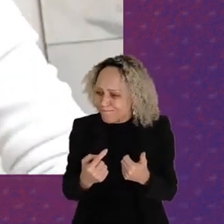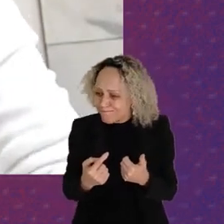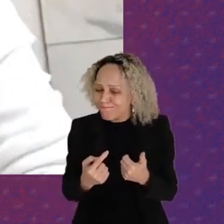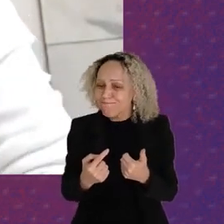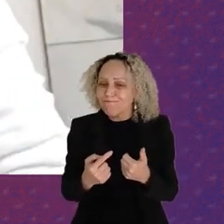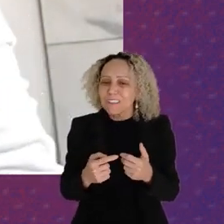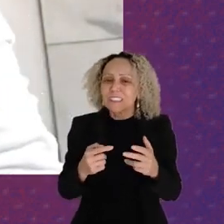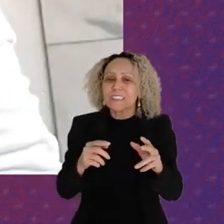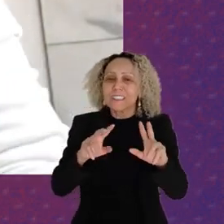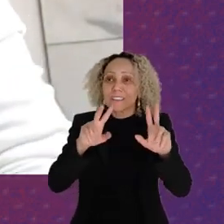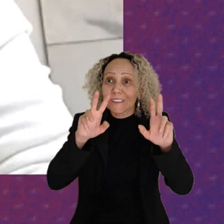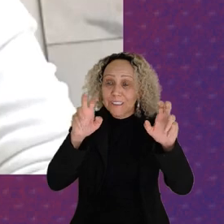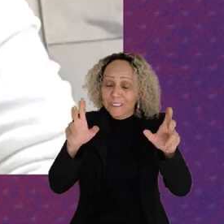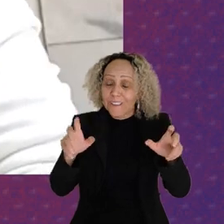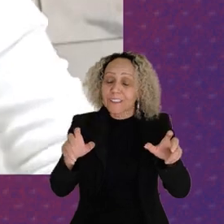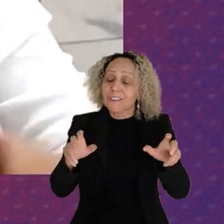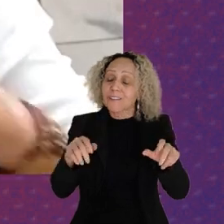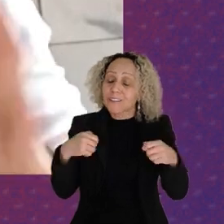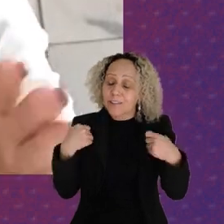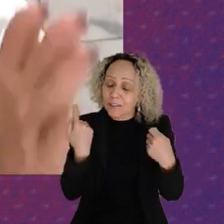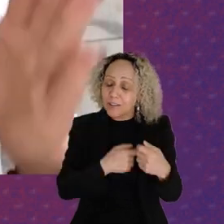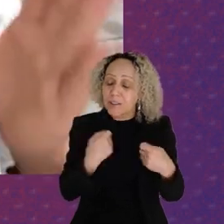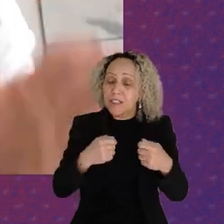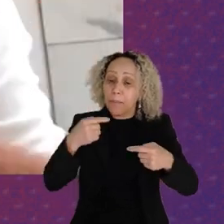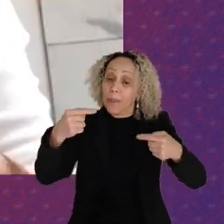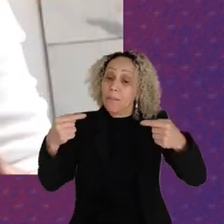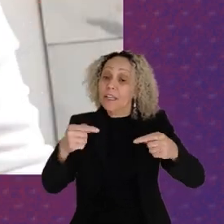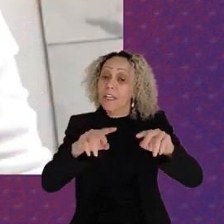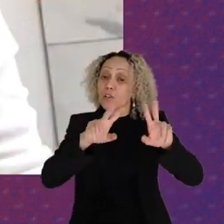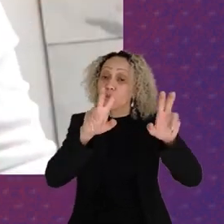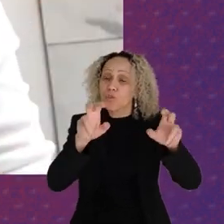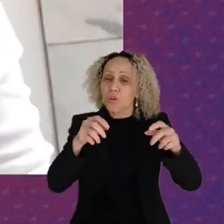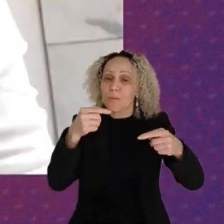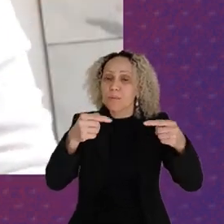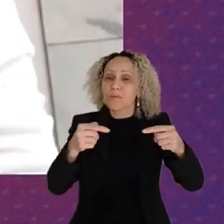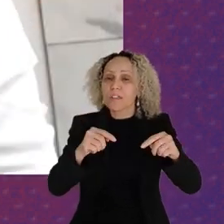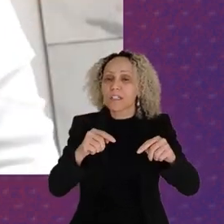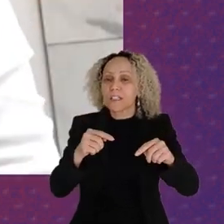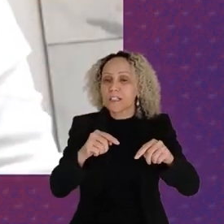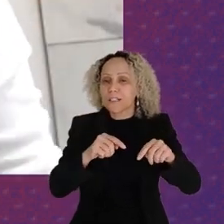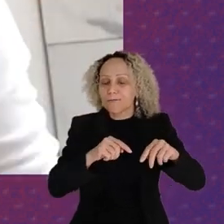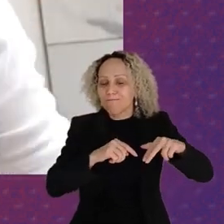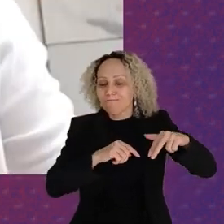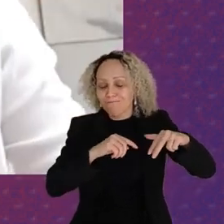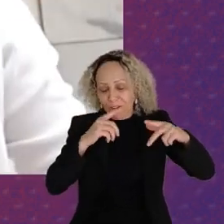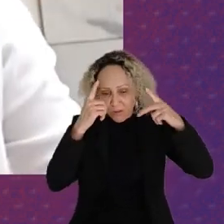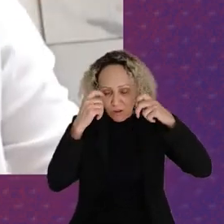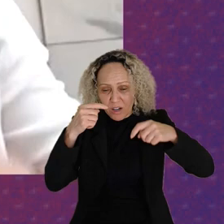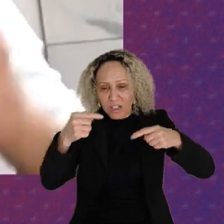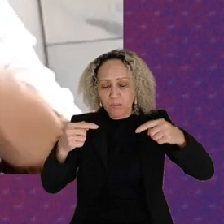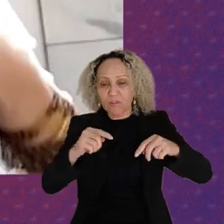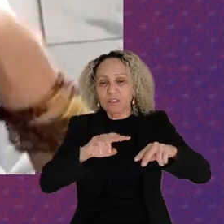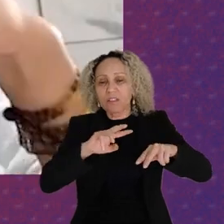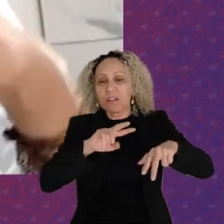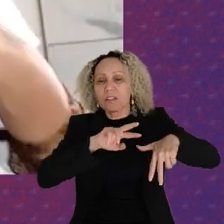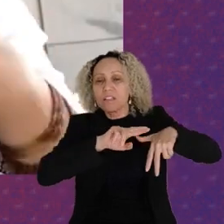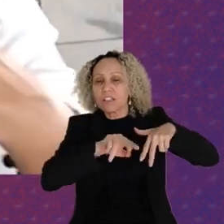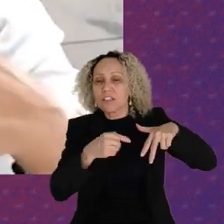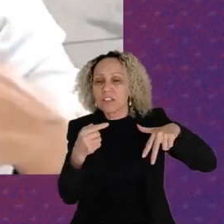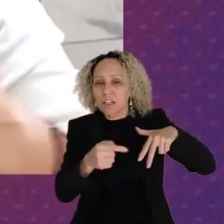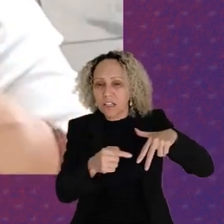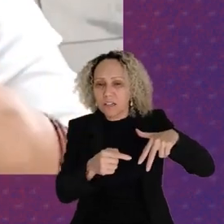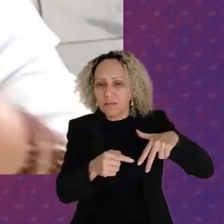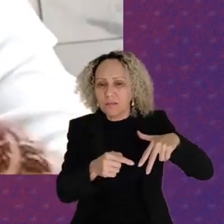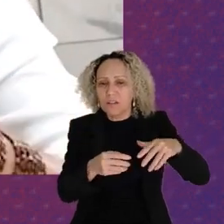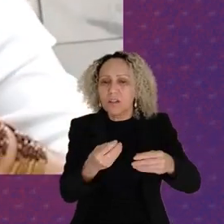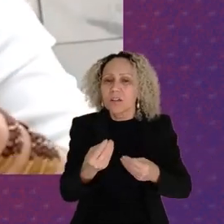violência política de gênero. E a gente sabe que para debater e aprofundar esse processo é necessário que a gente